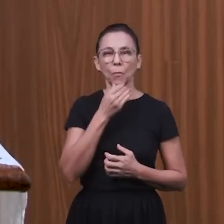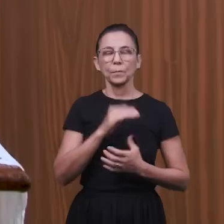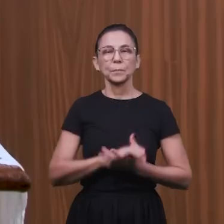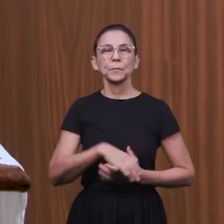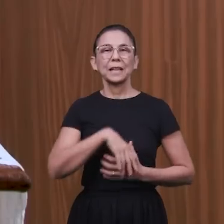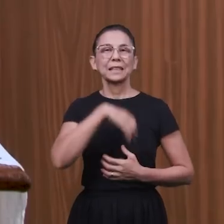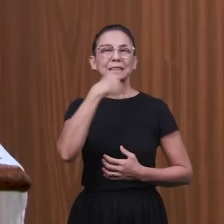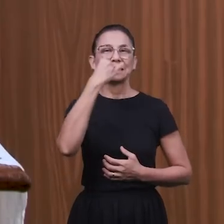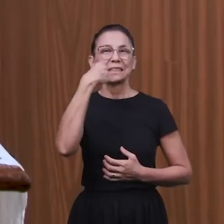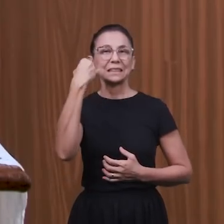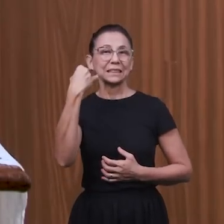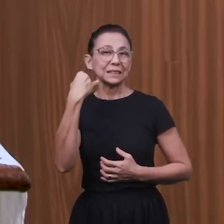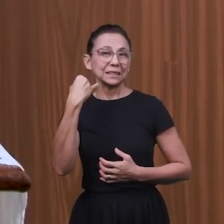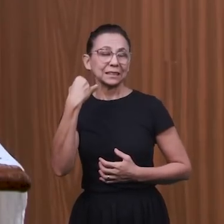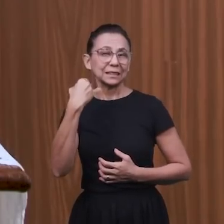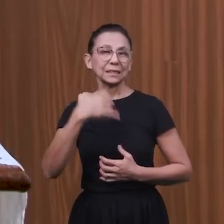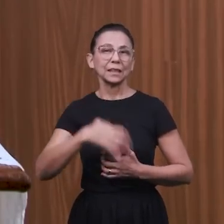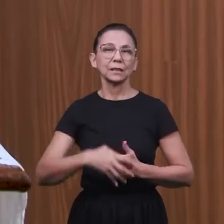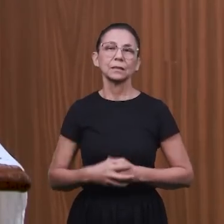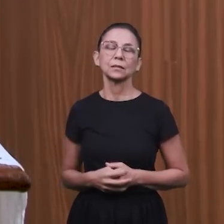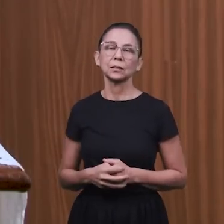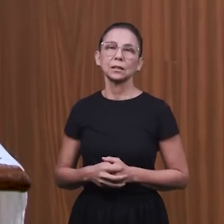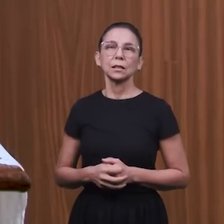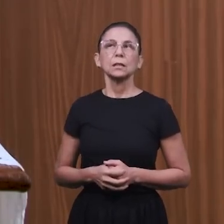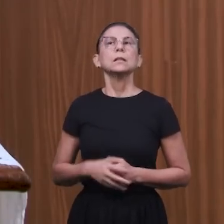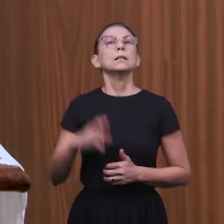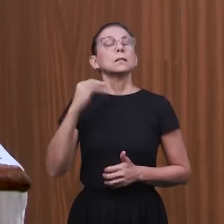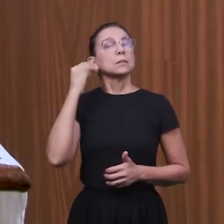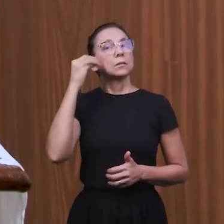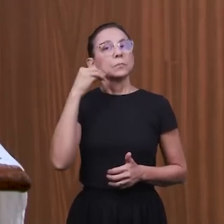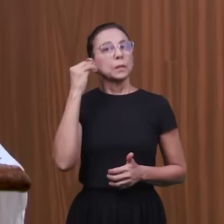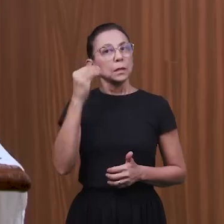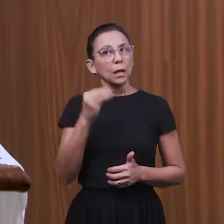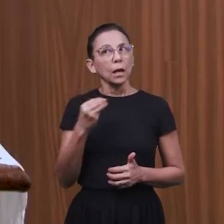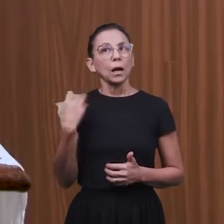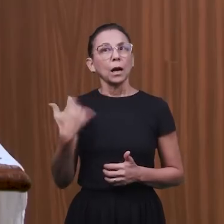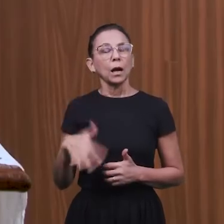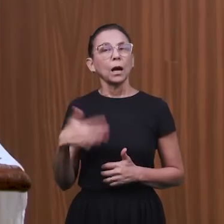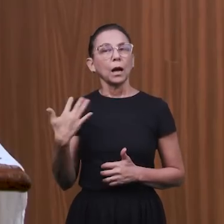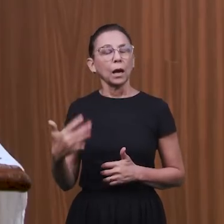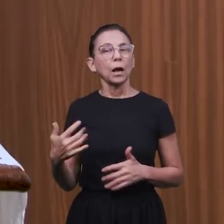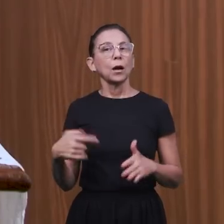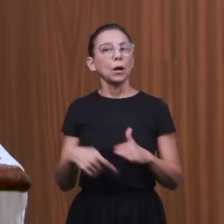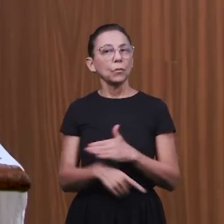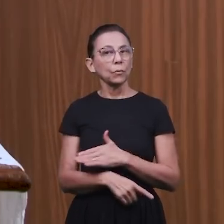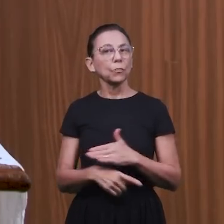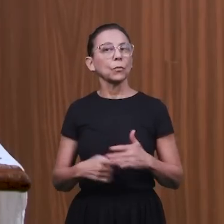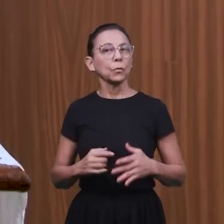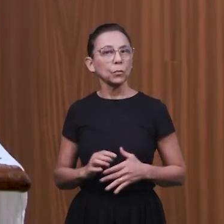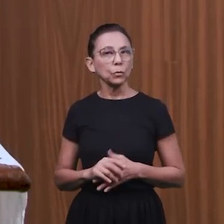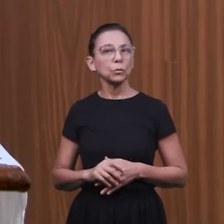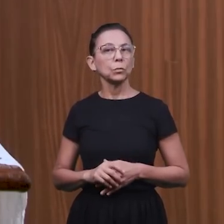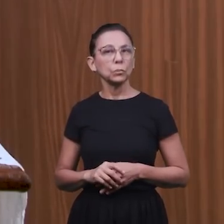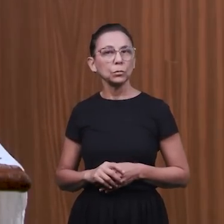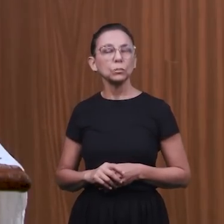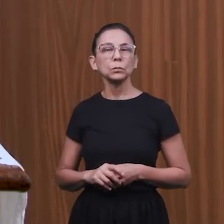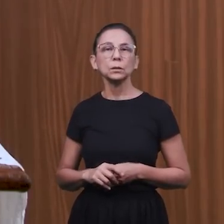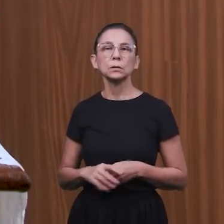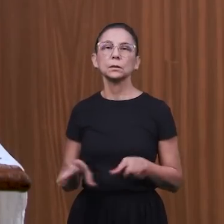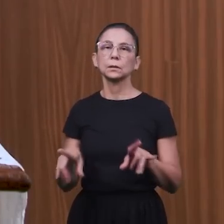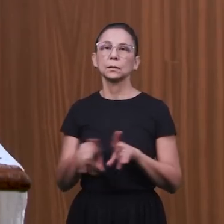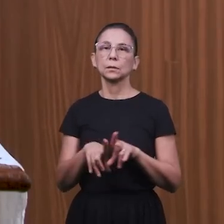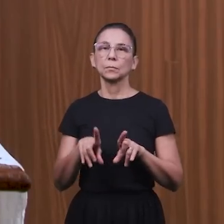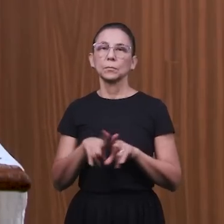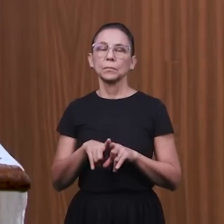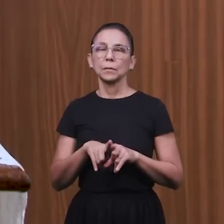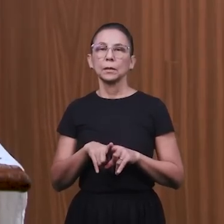Isaac. Isaac era aquele que teve... A experiência de Isaac foi tremenda. Quando Abraão, vejam bem, quando Deus chama